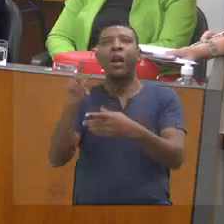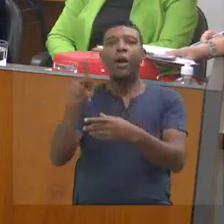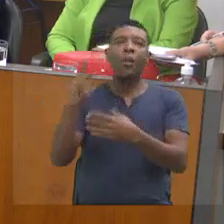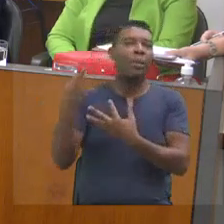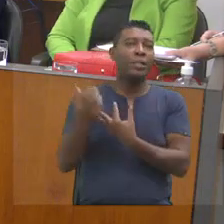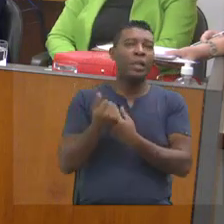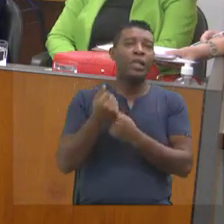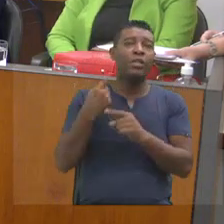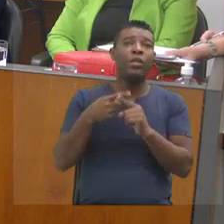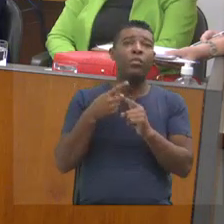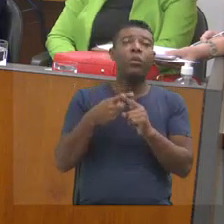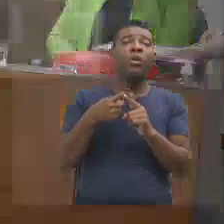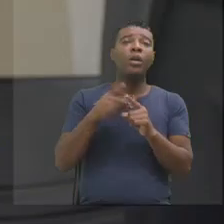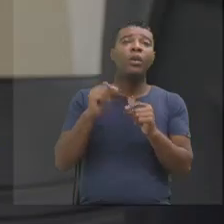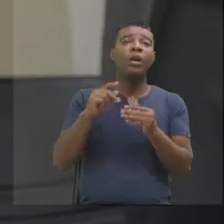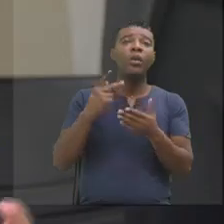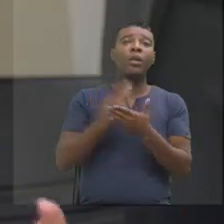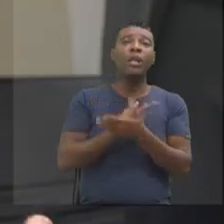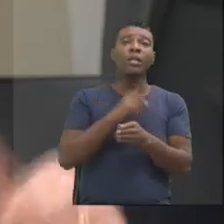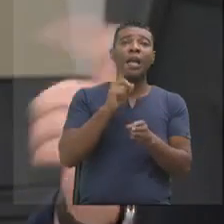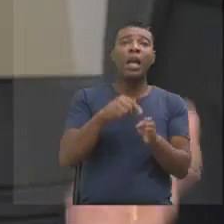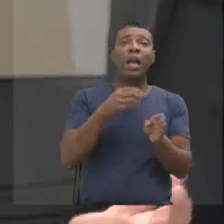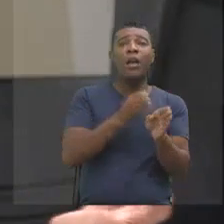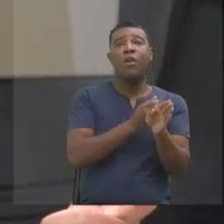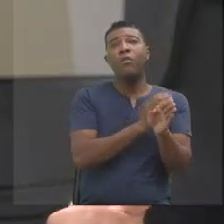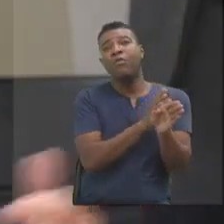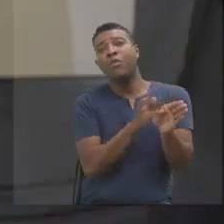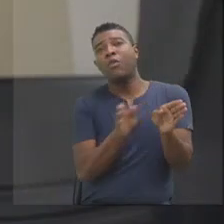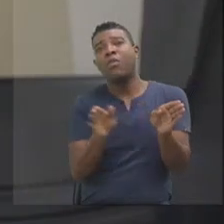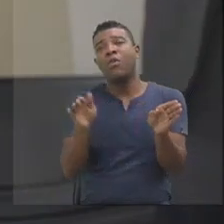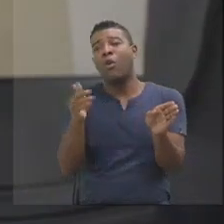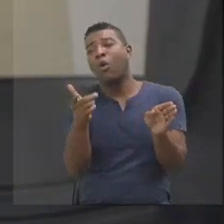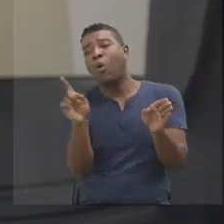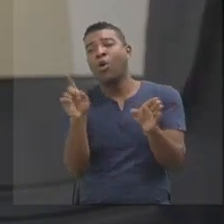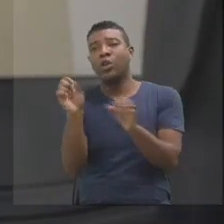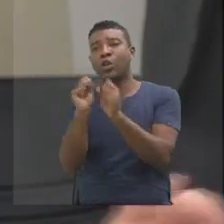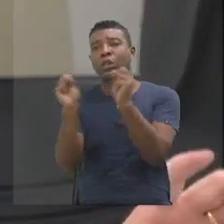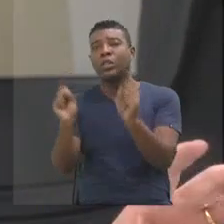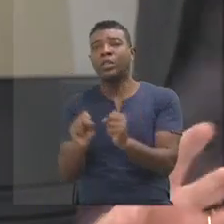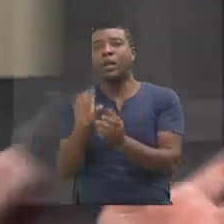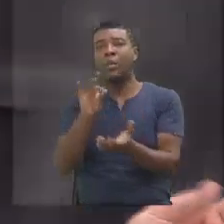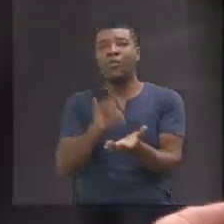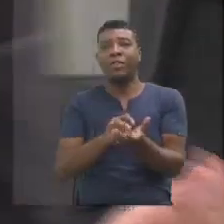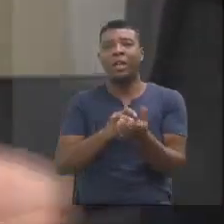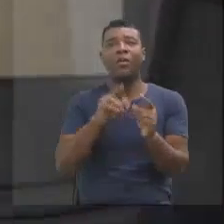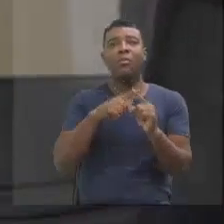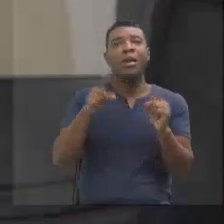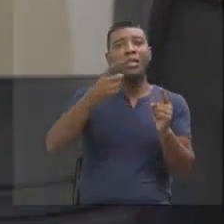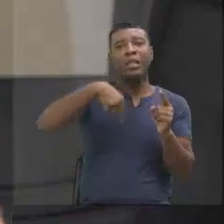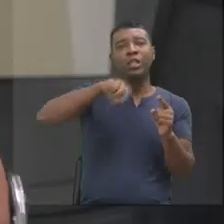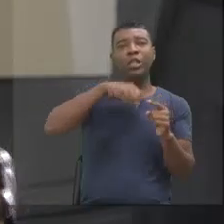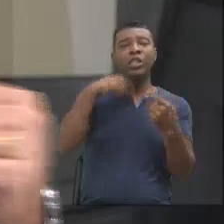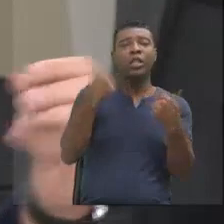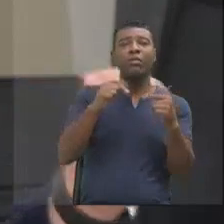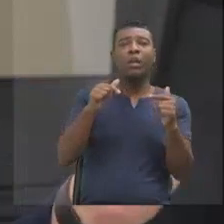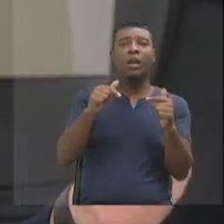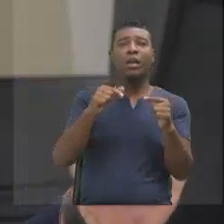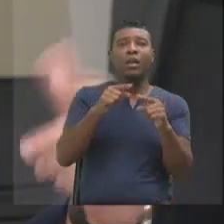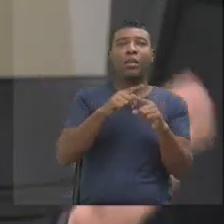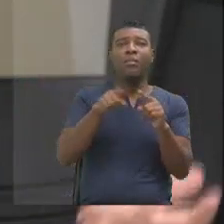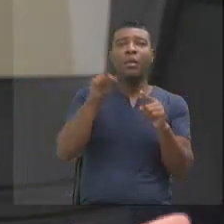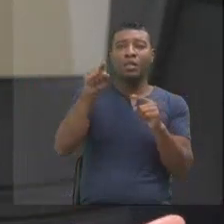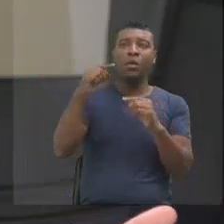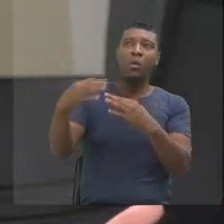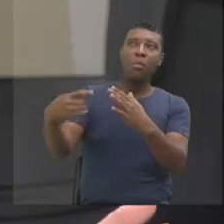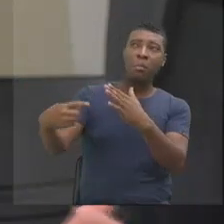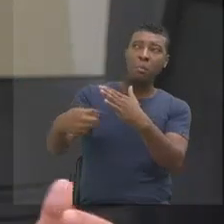acaba entrando fora do sistema oficial ele entra lá e não dá para a gente ter isso mas eu acho que o senhor me perguntando isso eu vou tentar